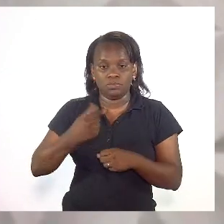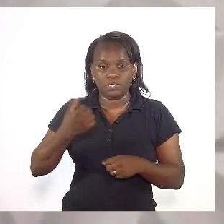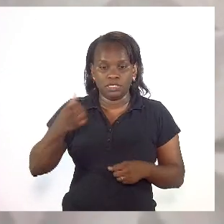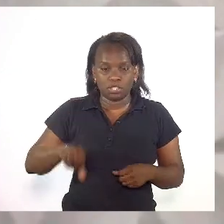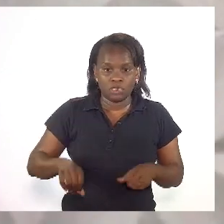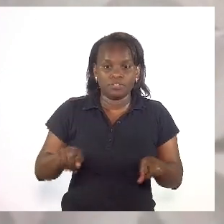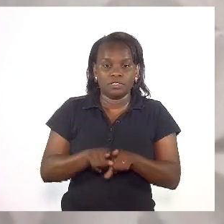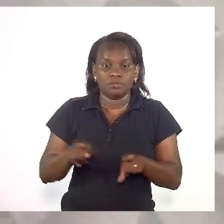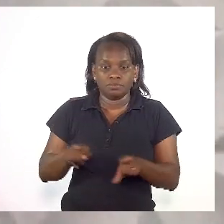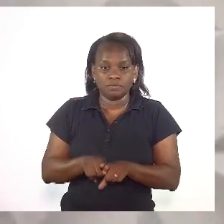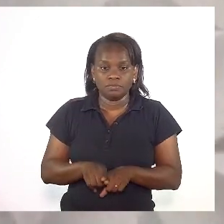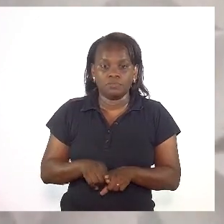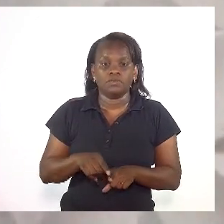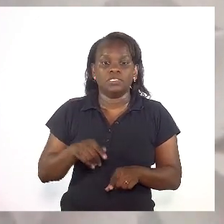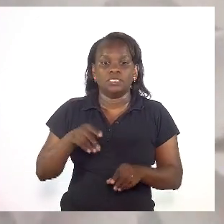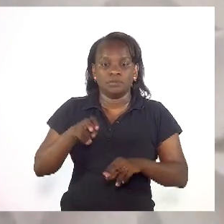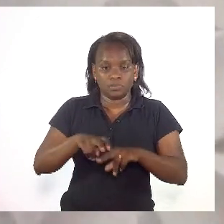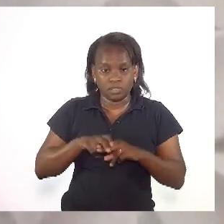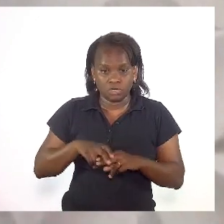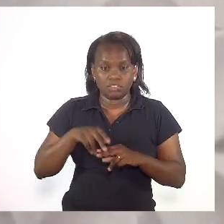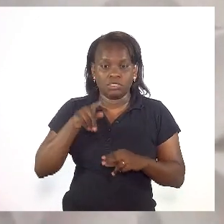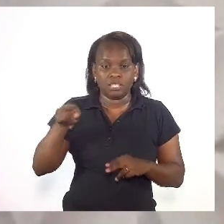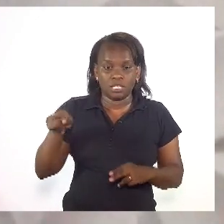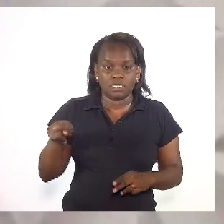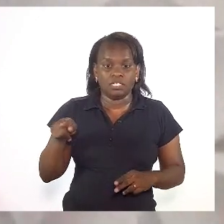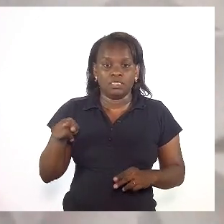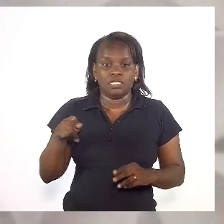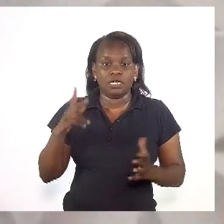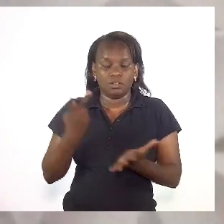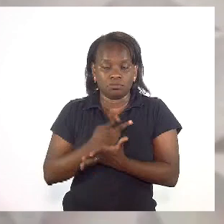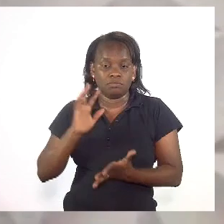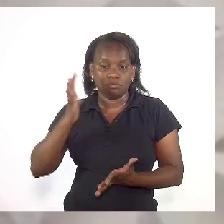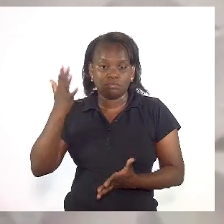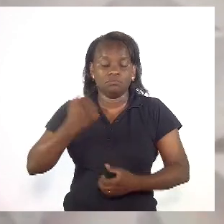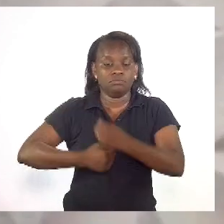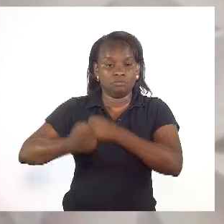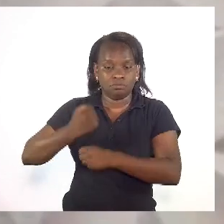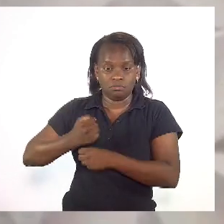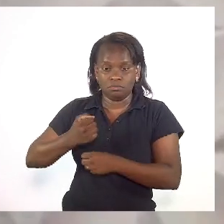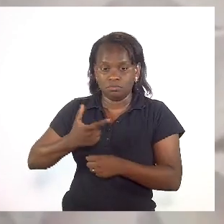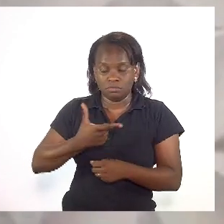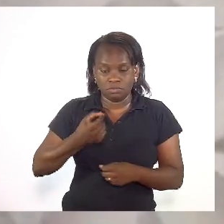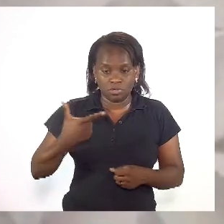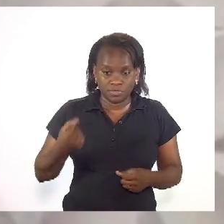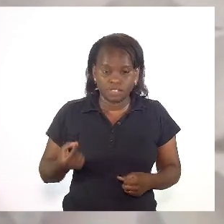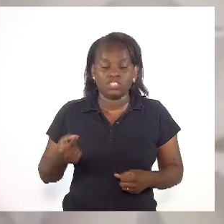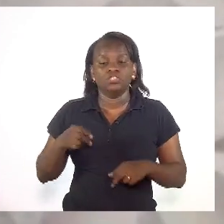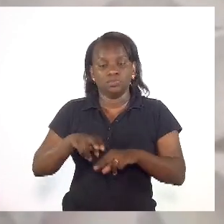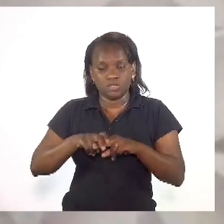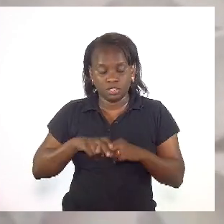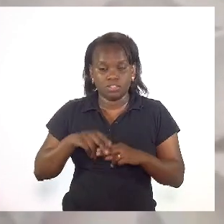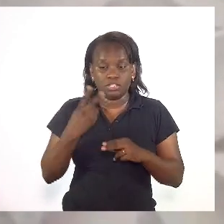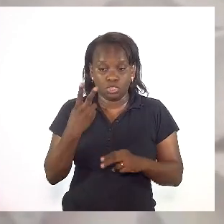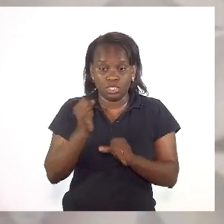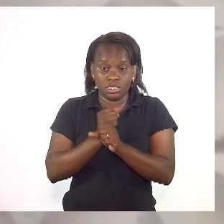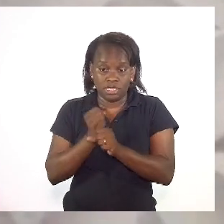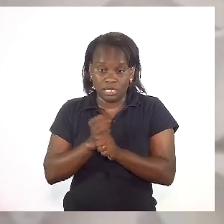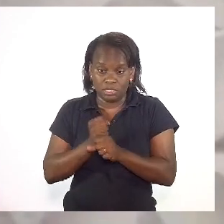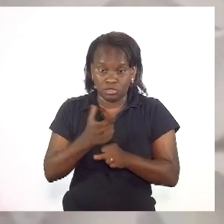é também fruto daquilo que aconteceu em 2020, e acho que esses dois